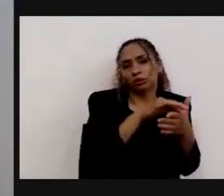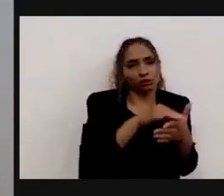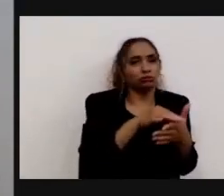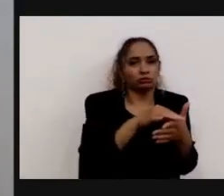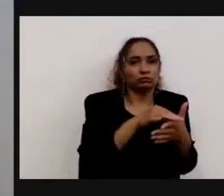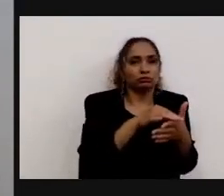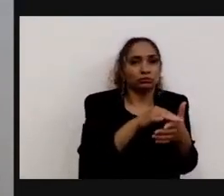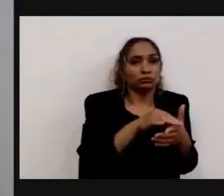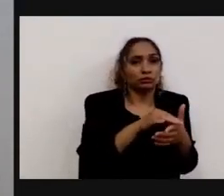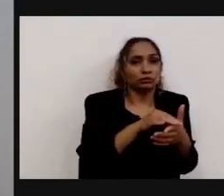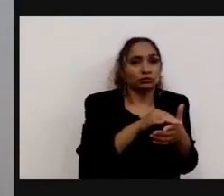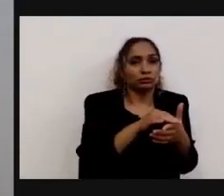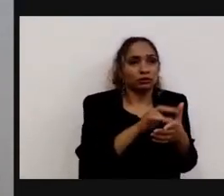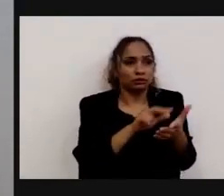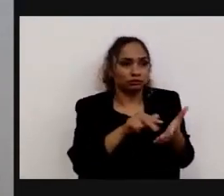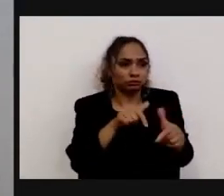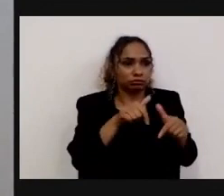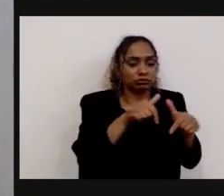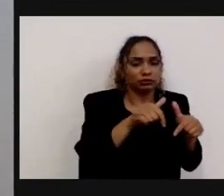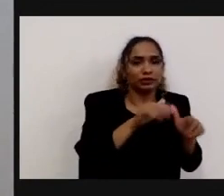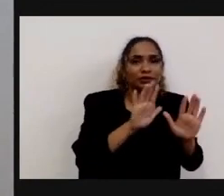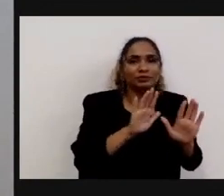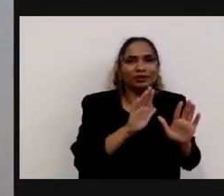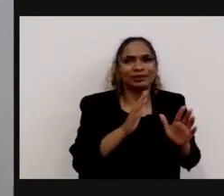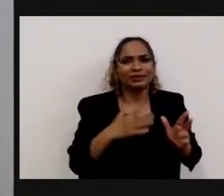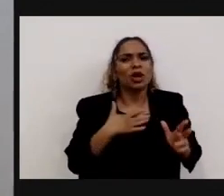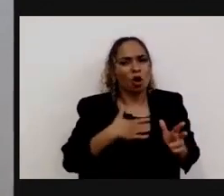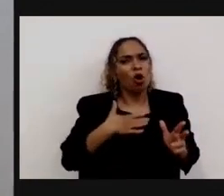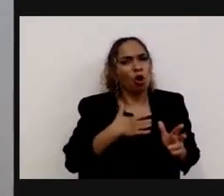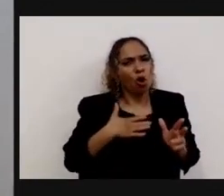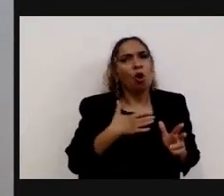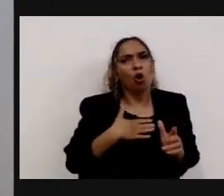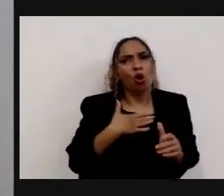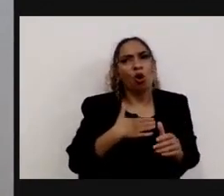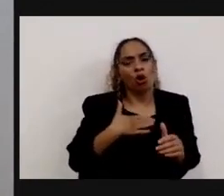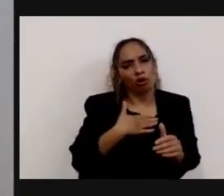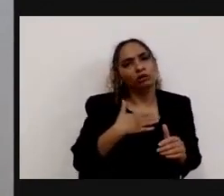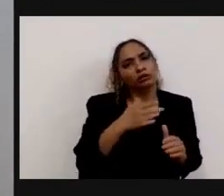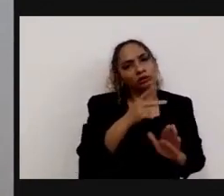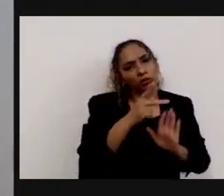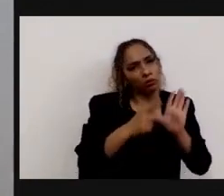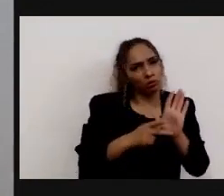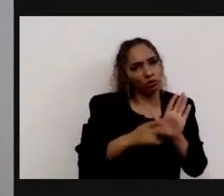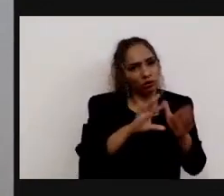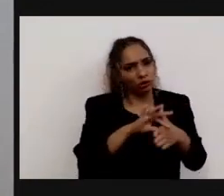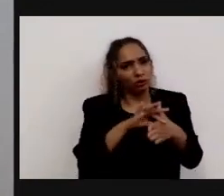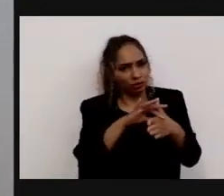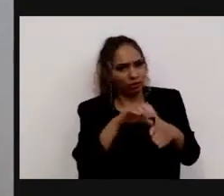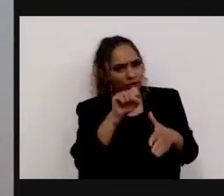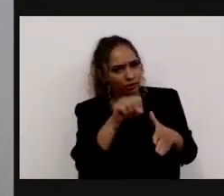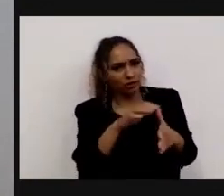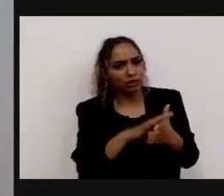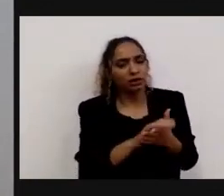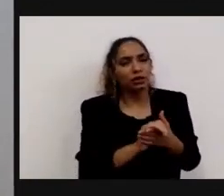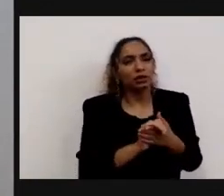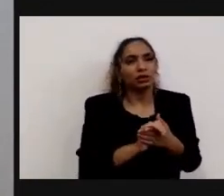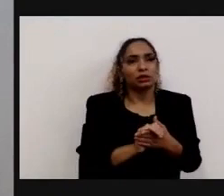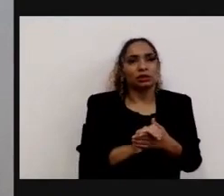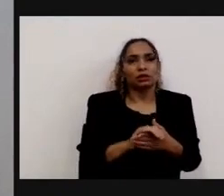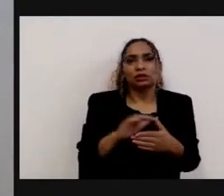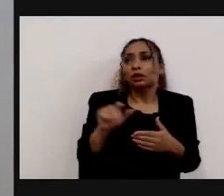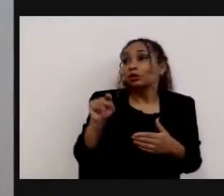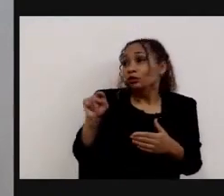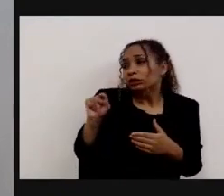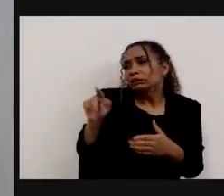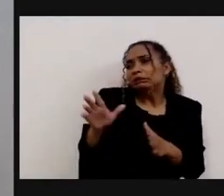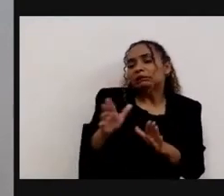na linha de frente mas adora liderar por exemplo então isso faz toda a diferença se